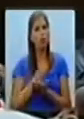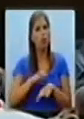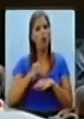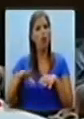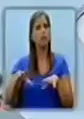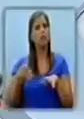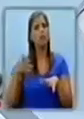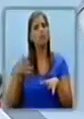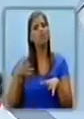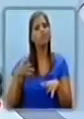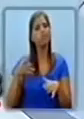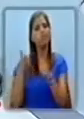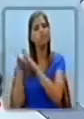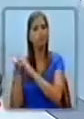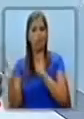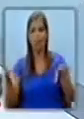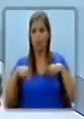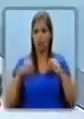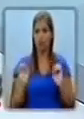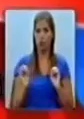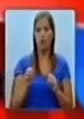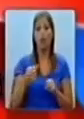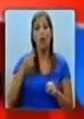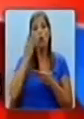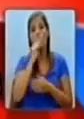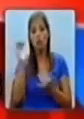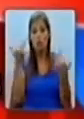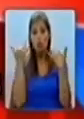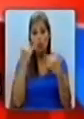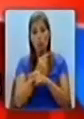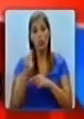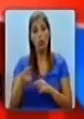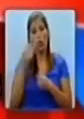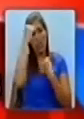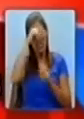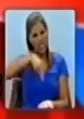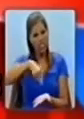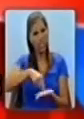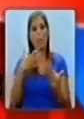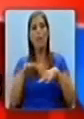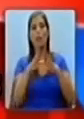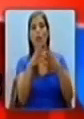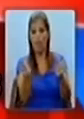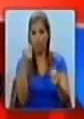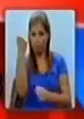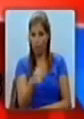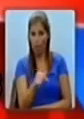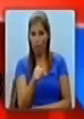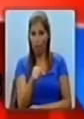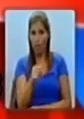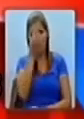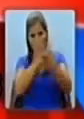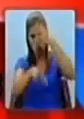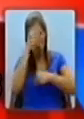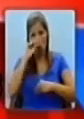os alunos procuramos por que não se deve à qualidade é muito exigente mas não sabem que lá temos que passar primeiro por